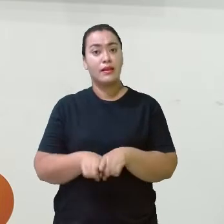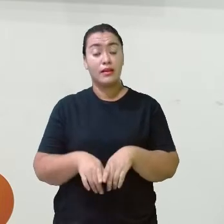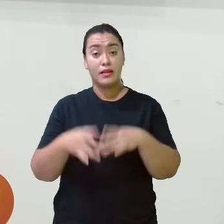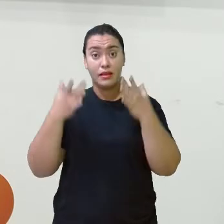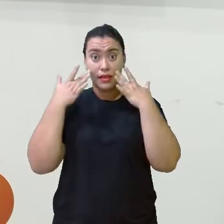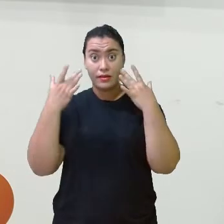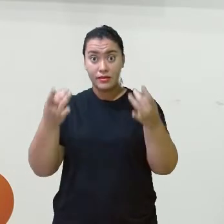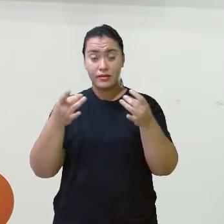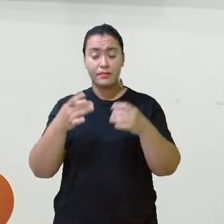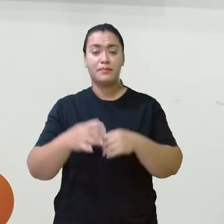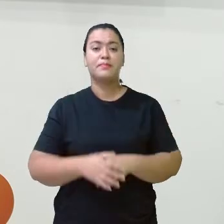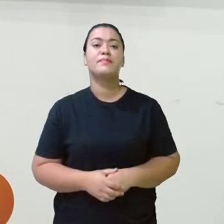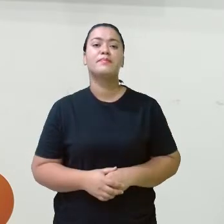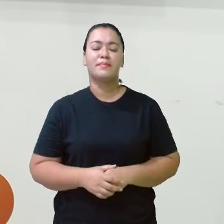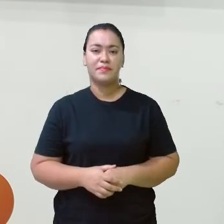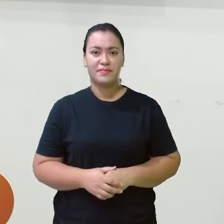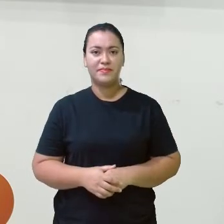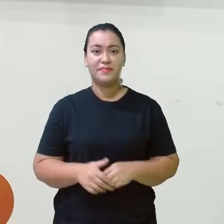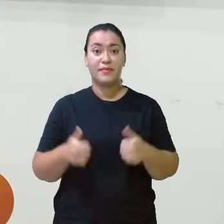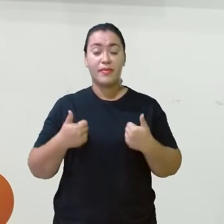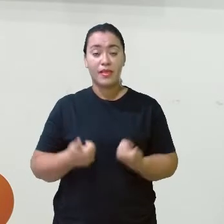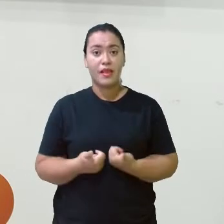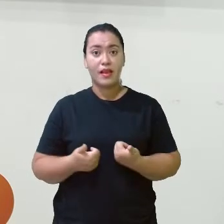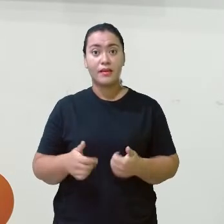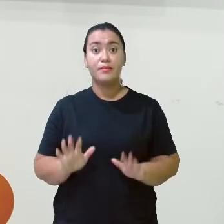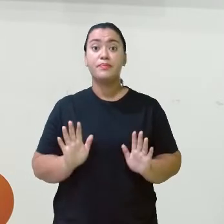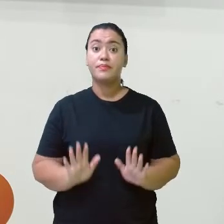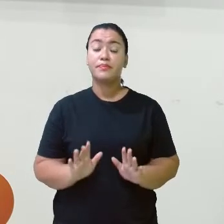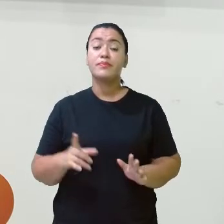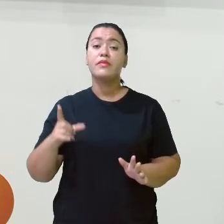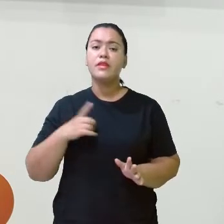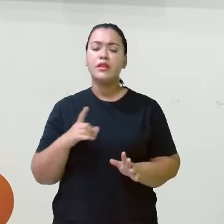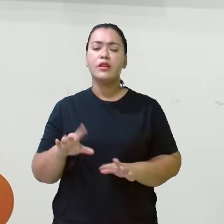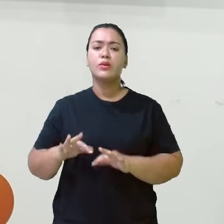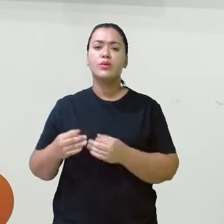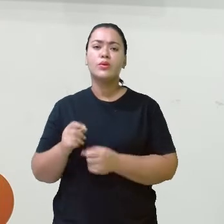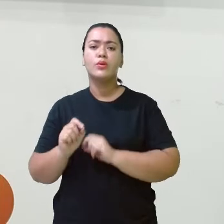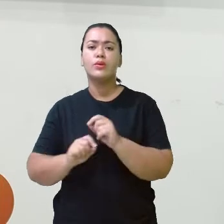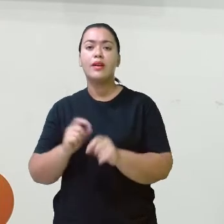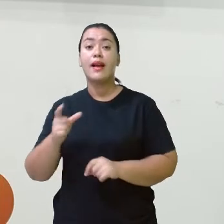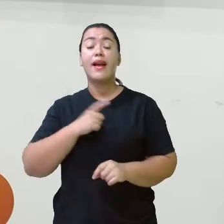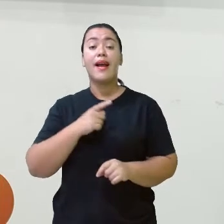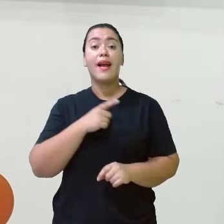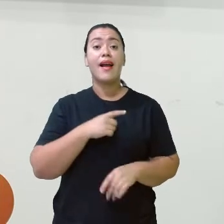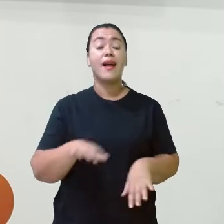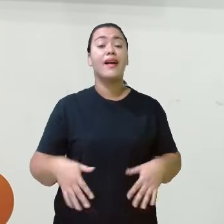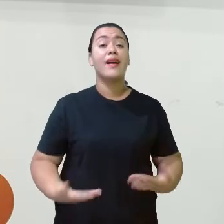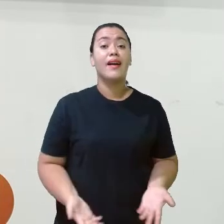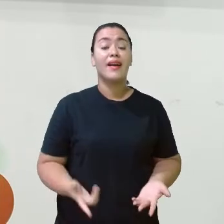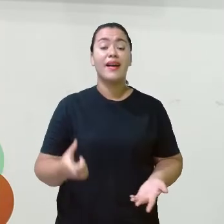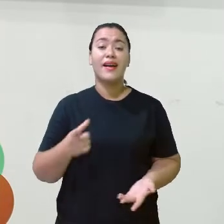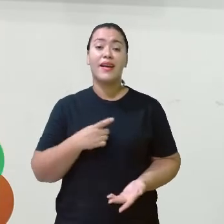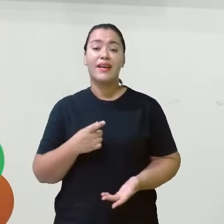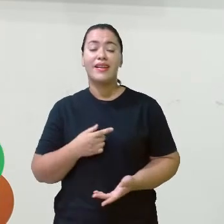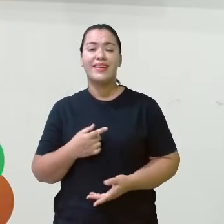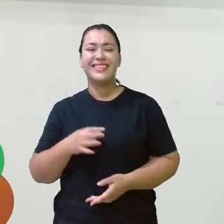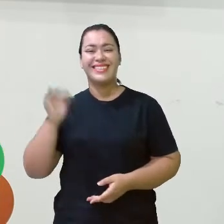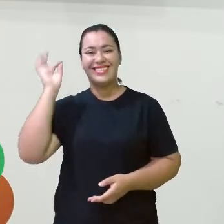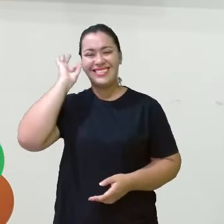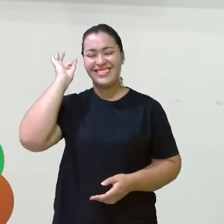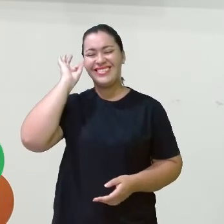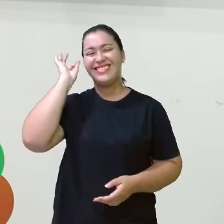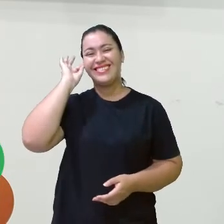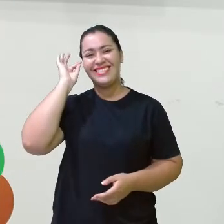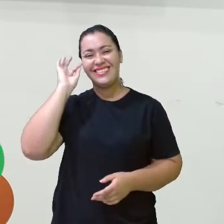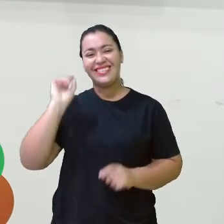mais atenção a isso, tá certo? Além de tudo, nós temos também aqui a nossa amiga